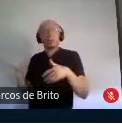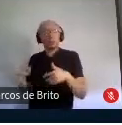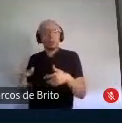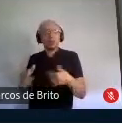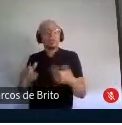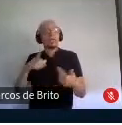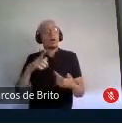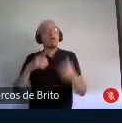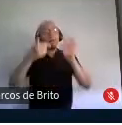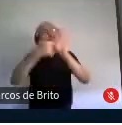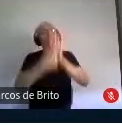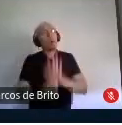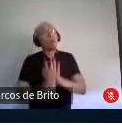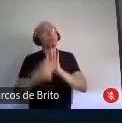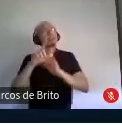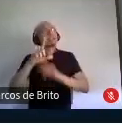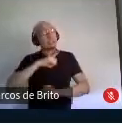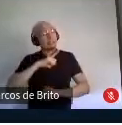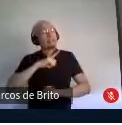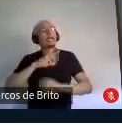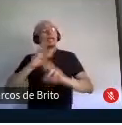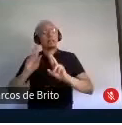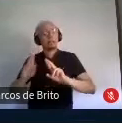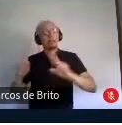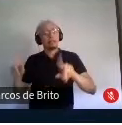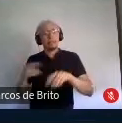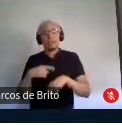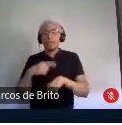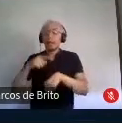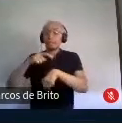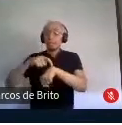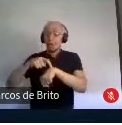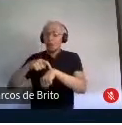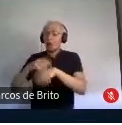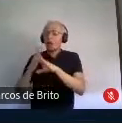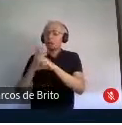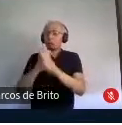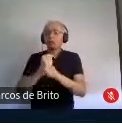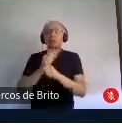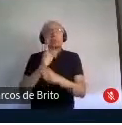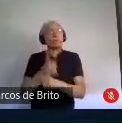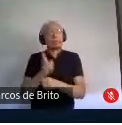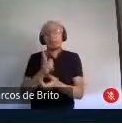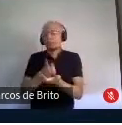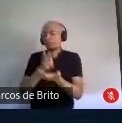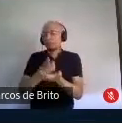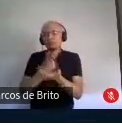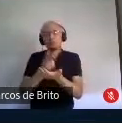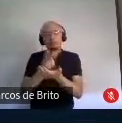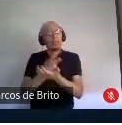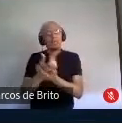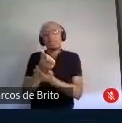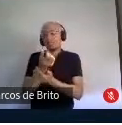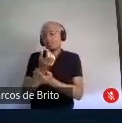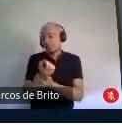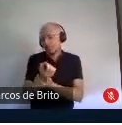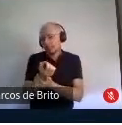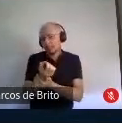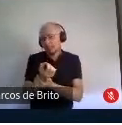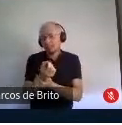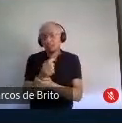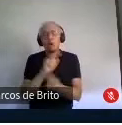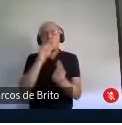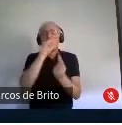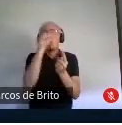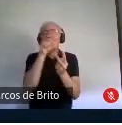uma diferença nessas atividades. A carga horária é padrão, é comum, são 60 horas. Os objetivos, eles também não